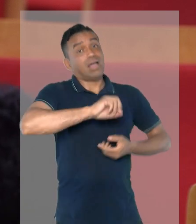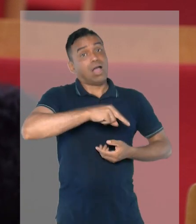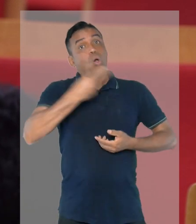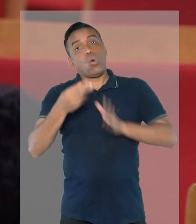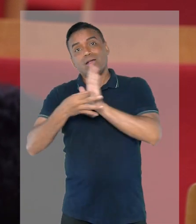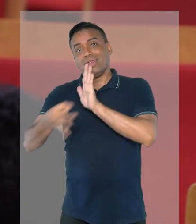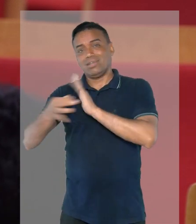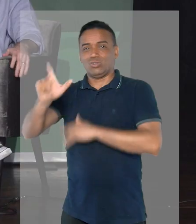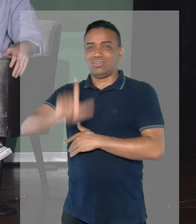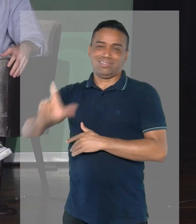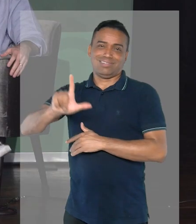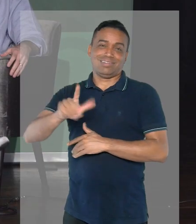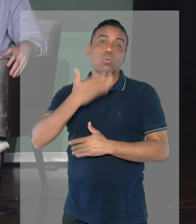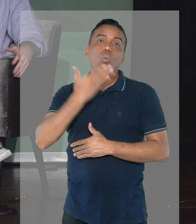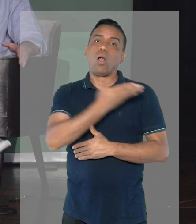crítico literário.